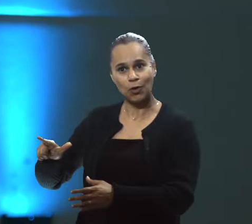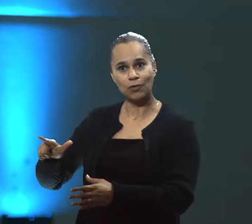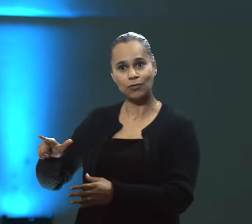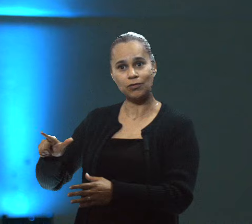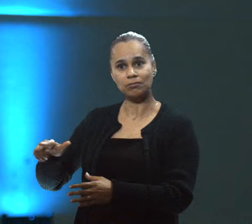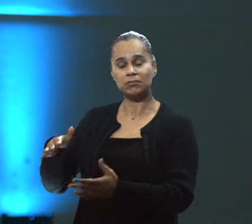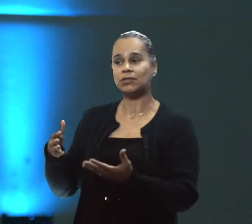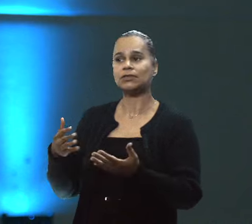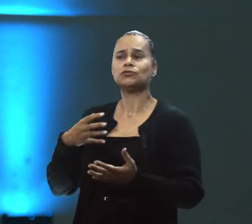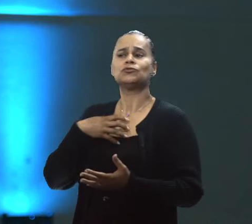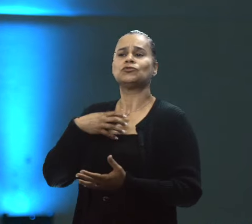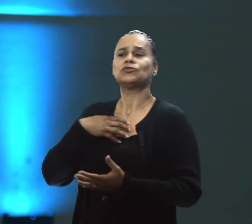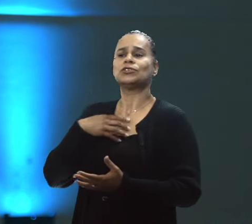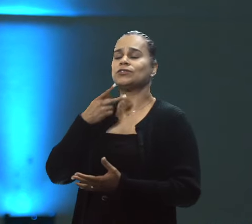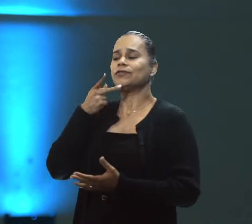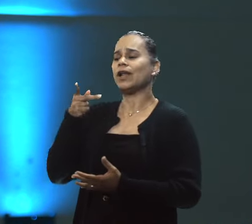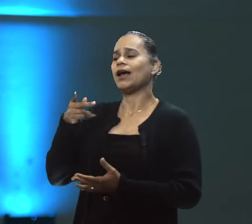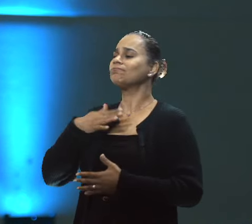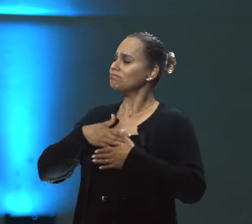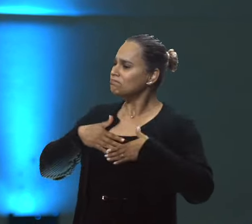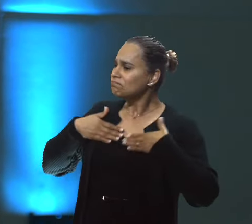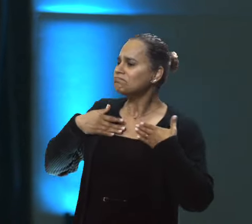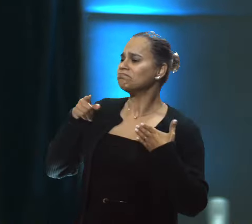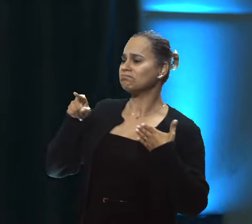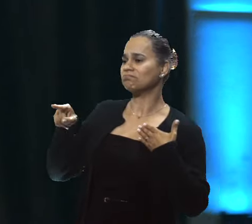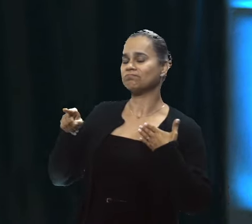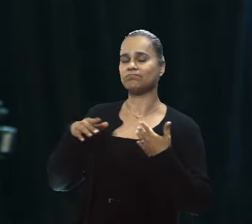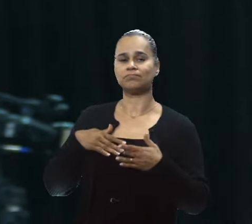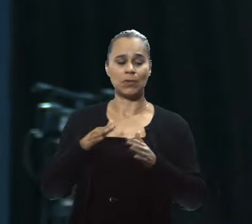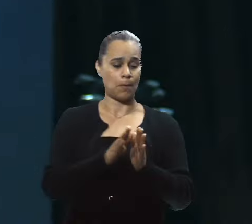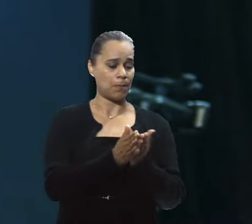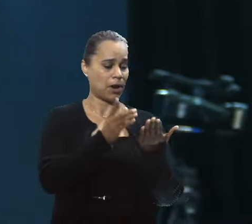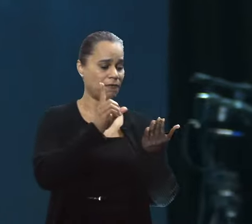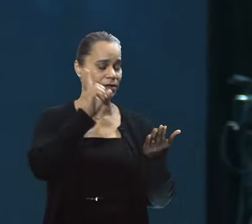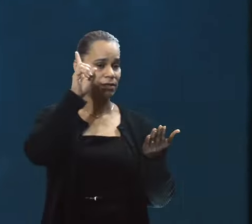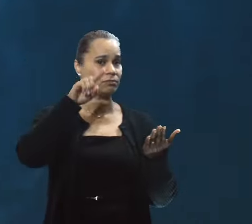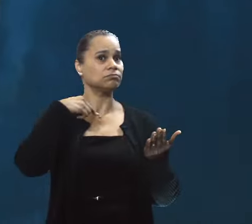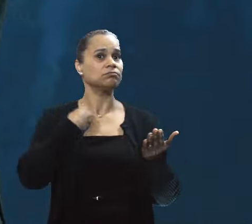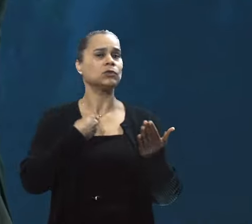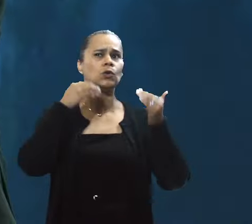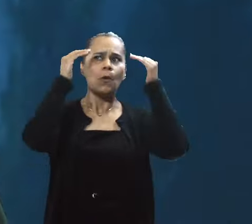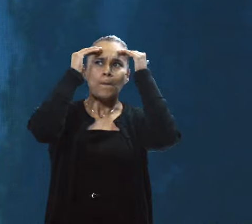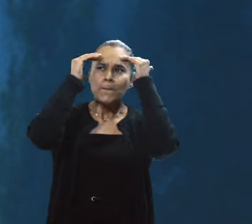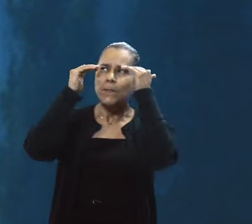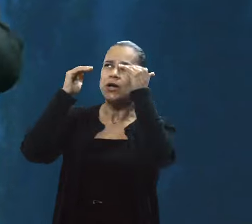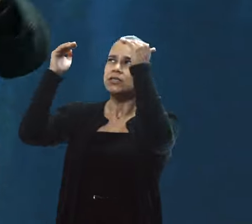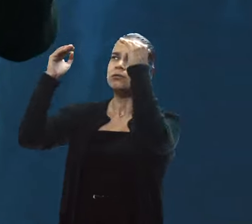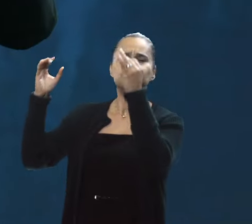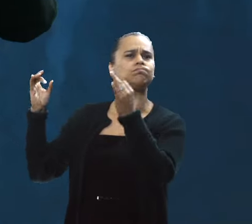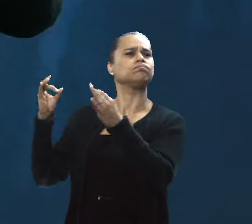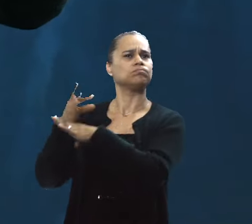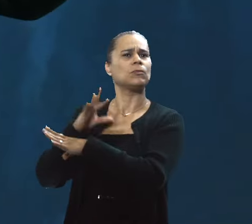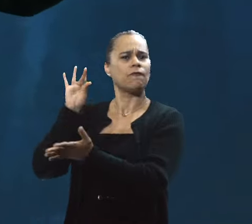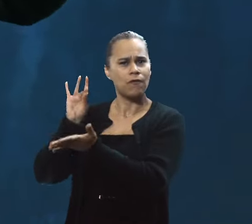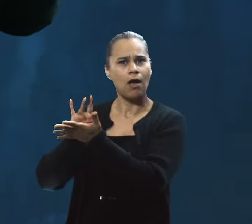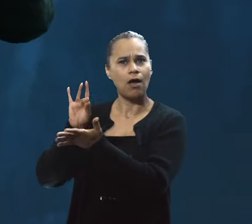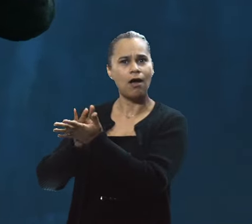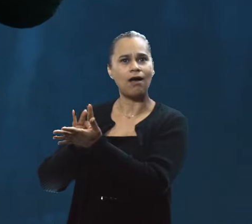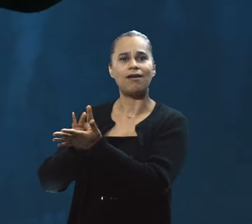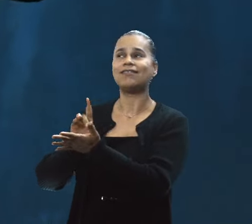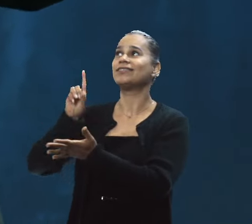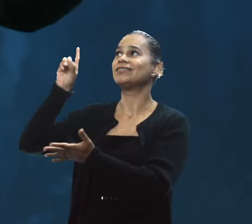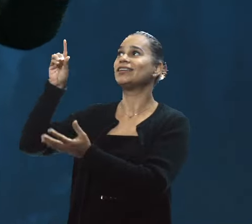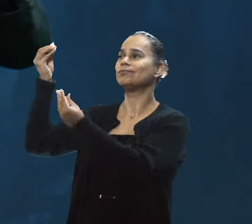você. Sabe o que a Bíblia está dizendo? Quando nós obedecemos Deus completamente, Ele faz o nosso